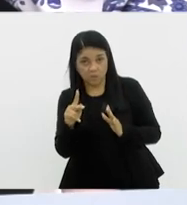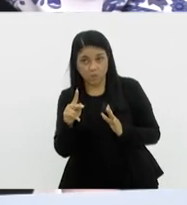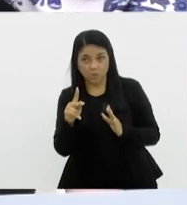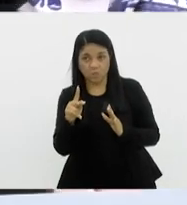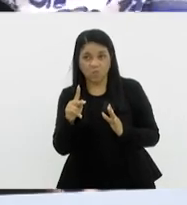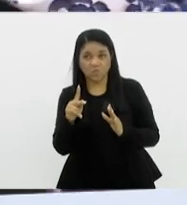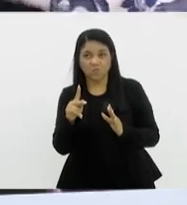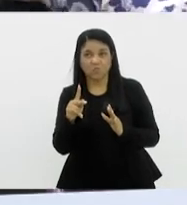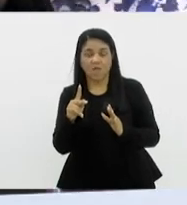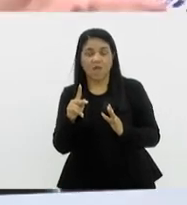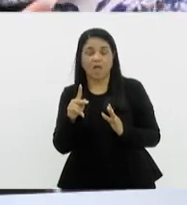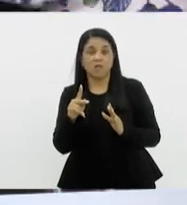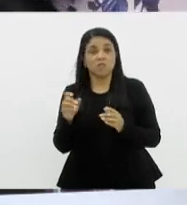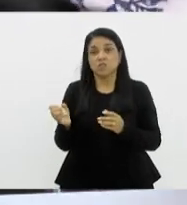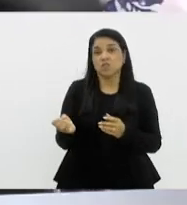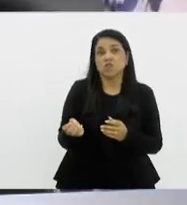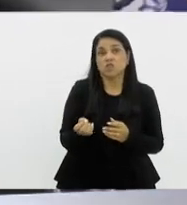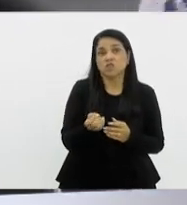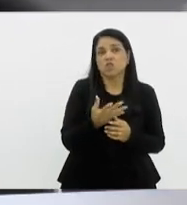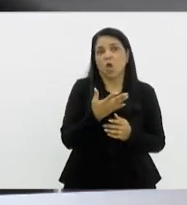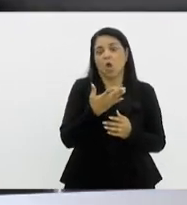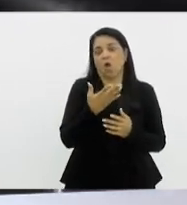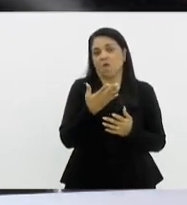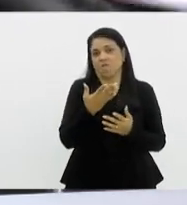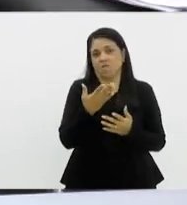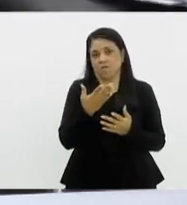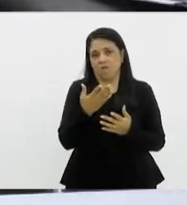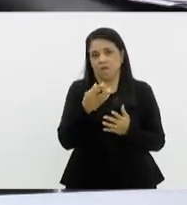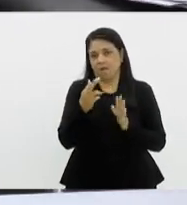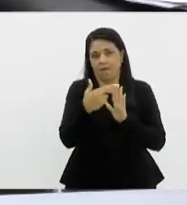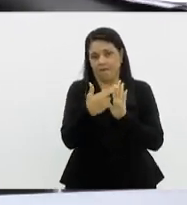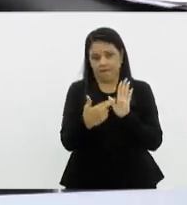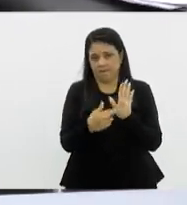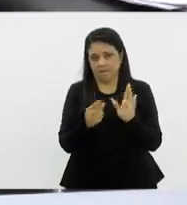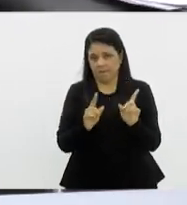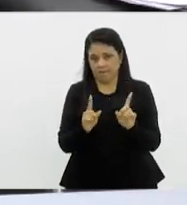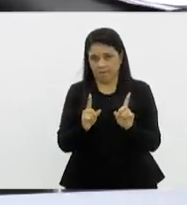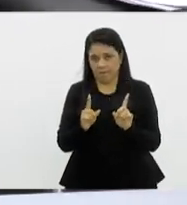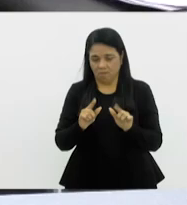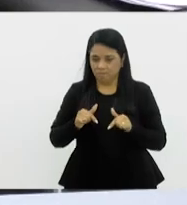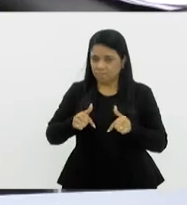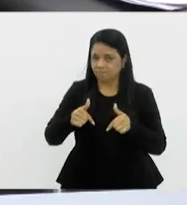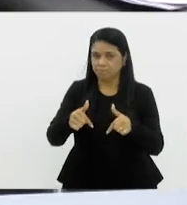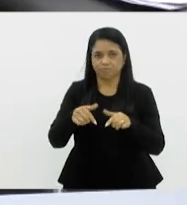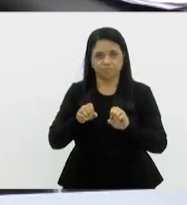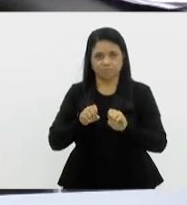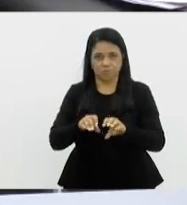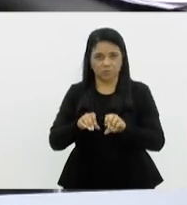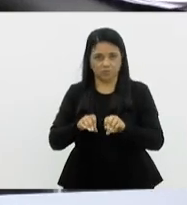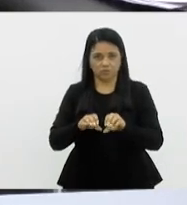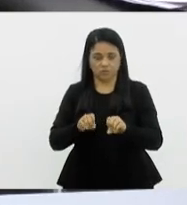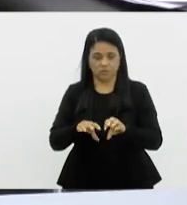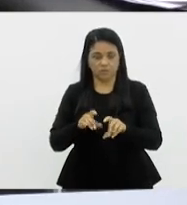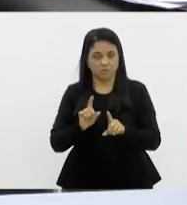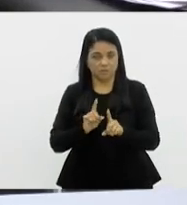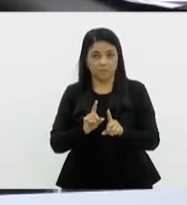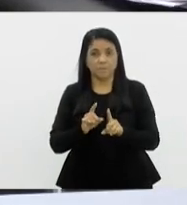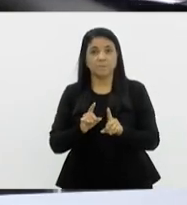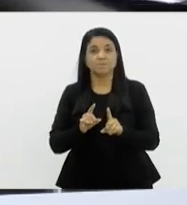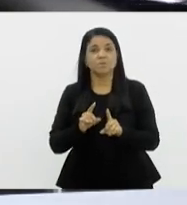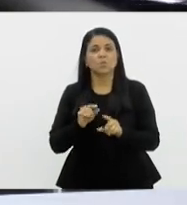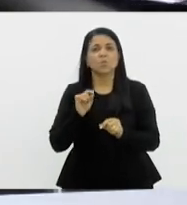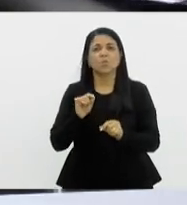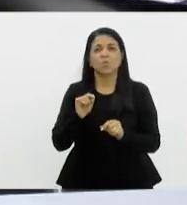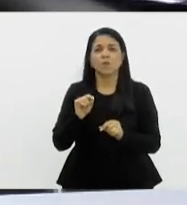se estabelecendo uma nova modalidade, né, de medida socioeducativa. E aí, né,